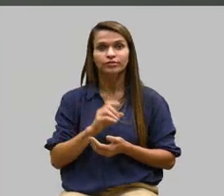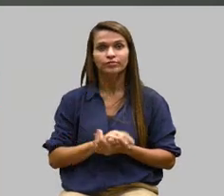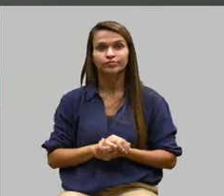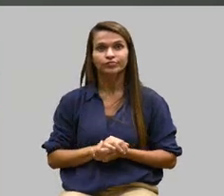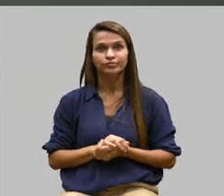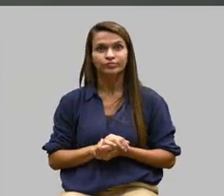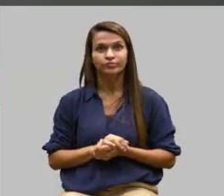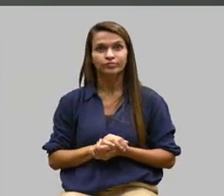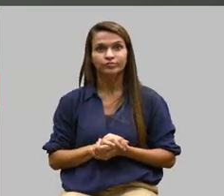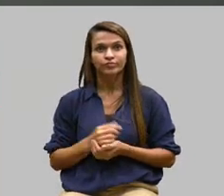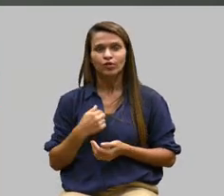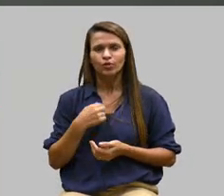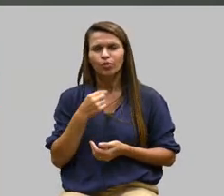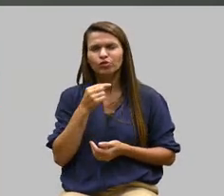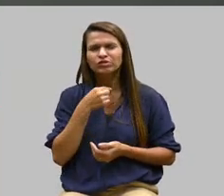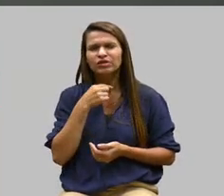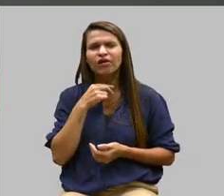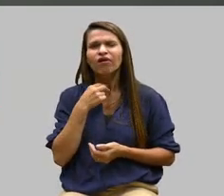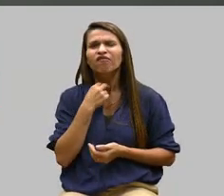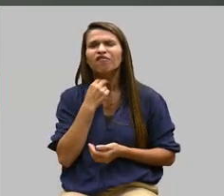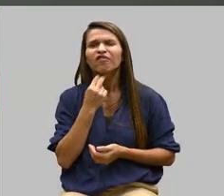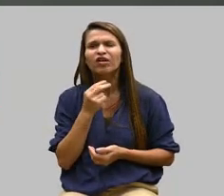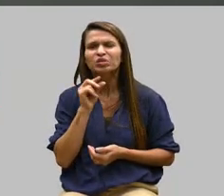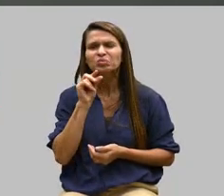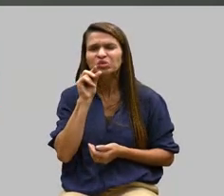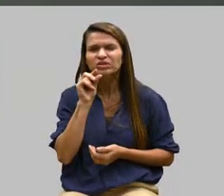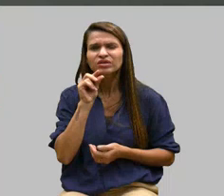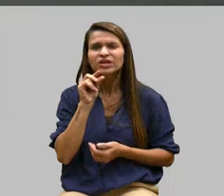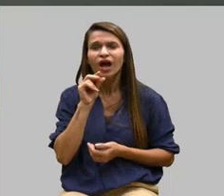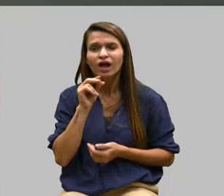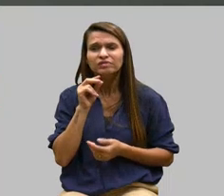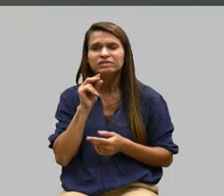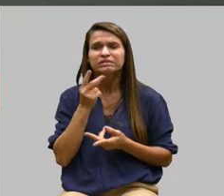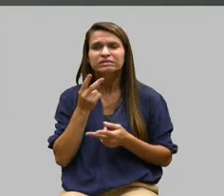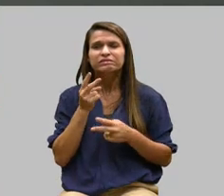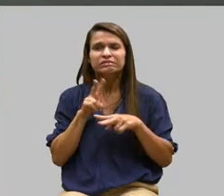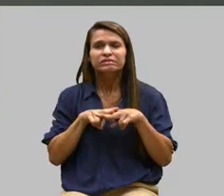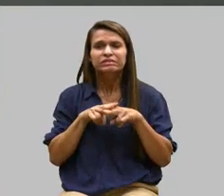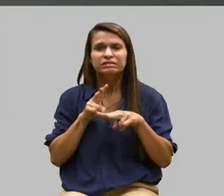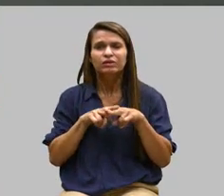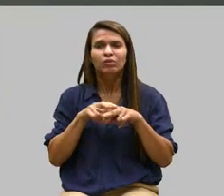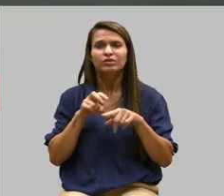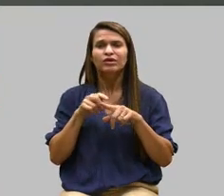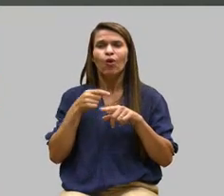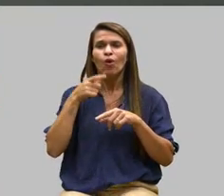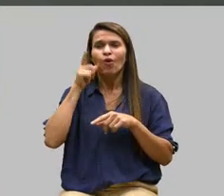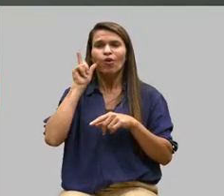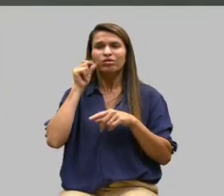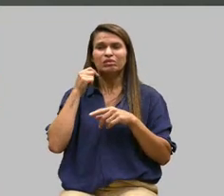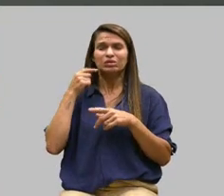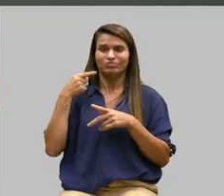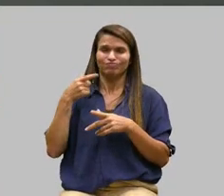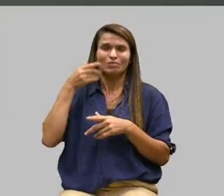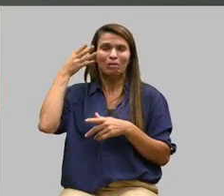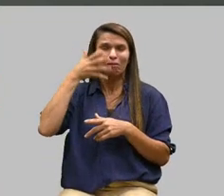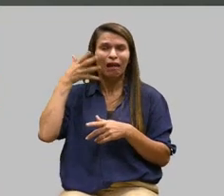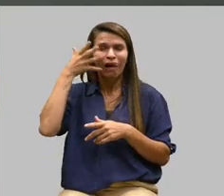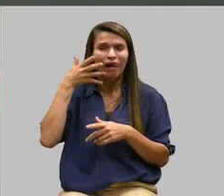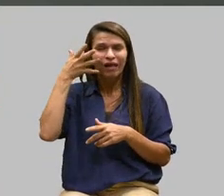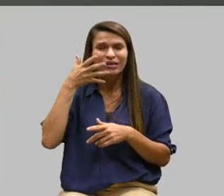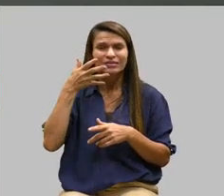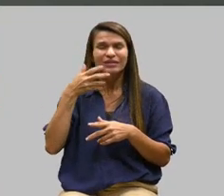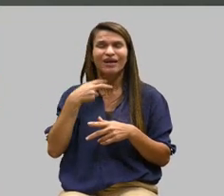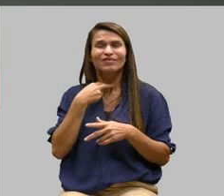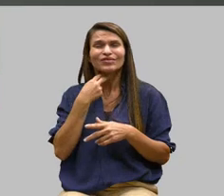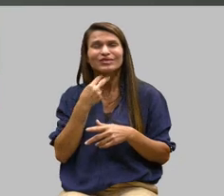estou um pouco rouca gente se eu começar a tossir aqui vocês me desculpe ontem eu dei uma palestra vim cheguei muito tarde então a voz